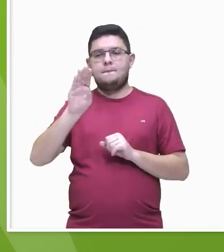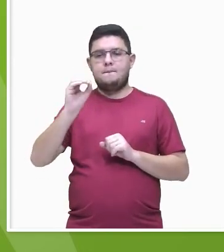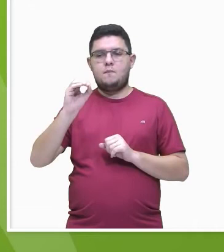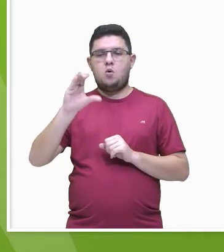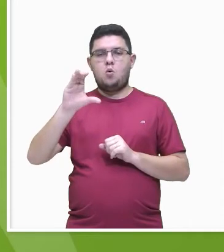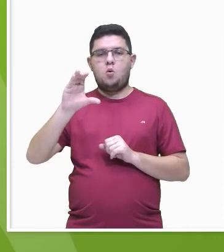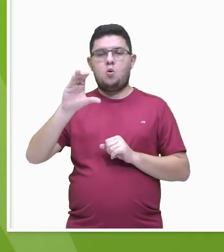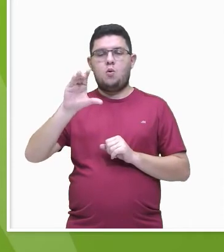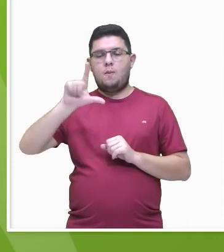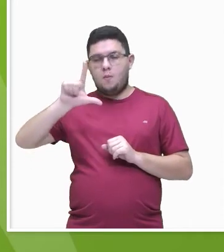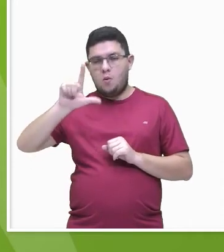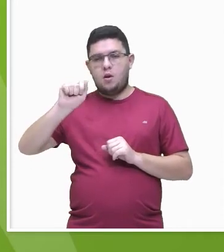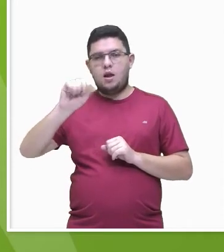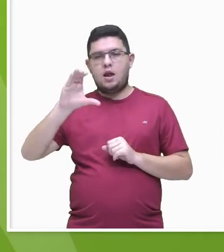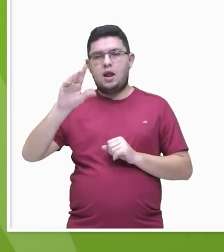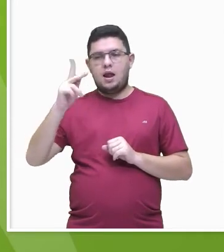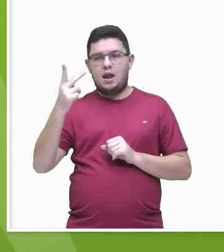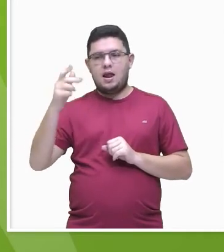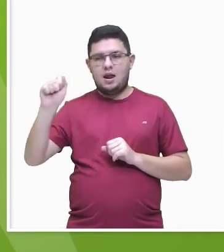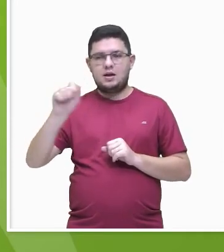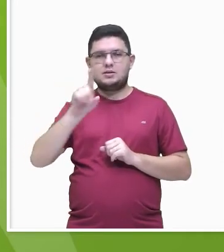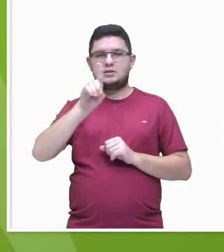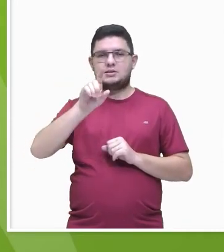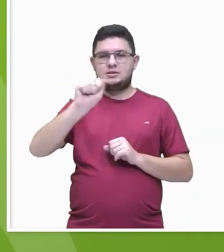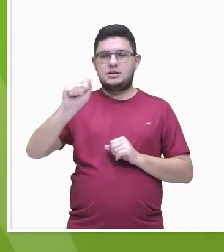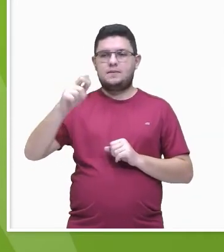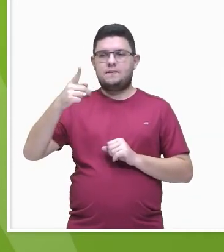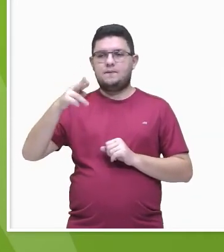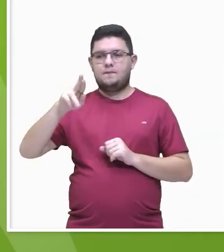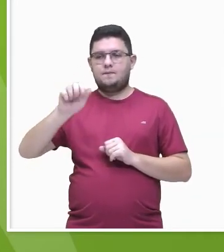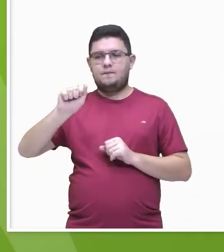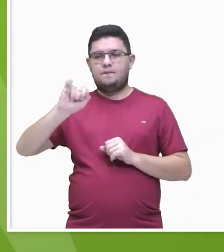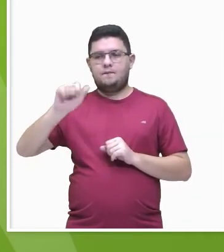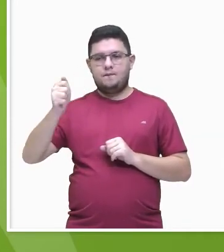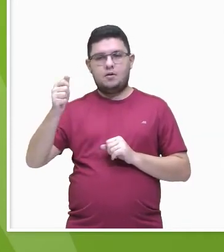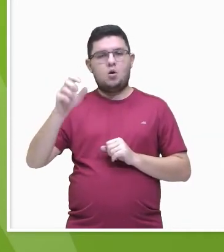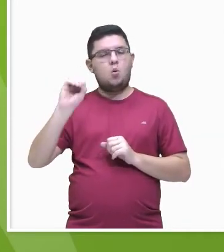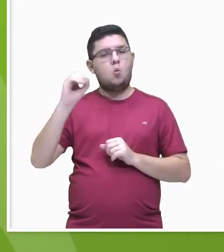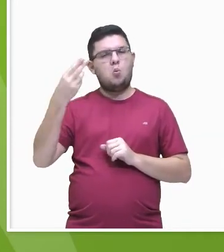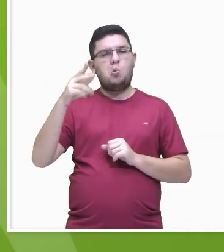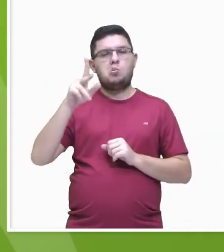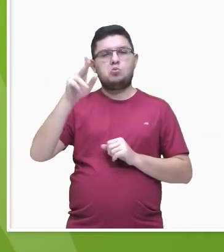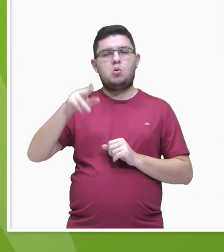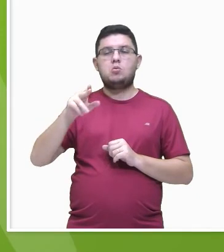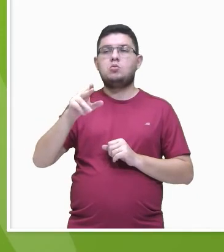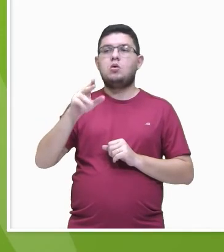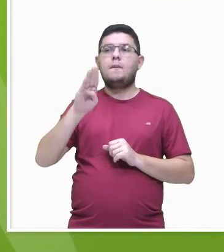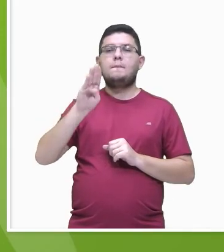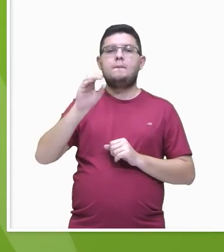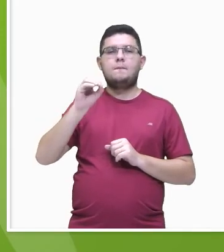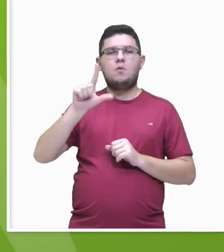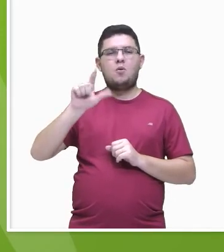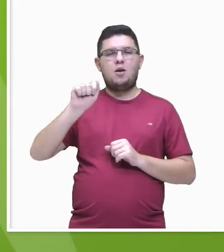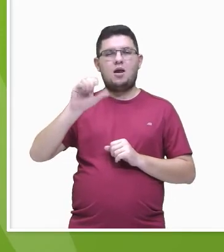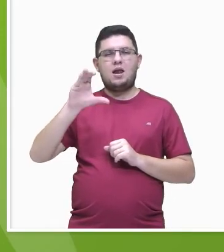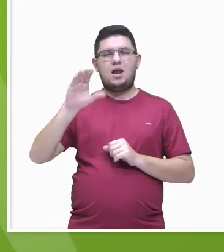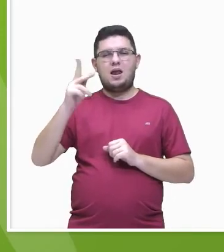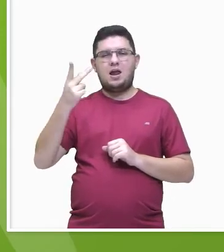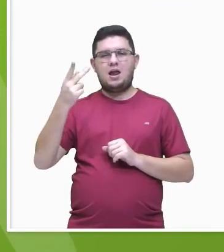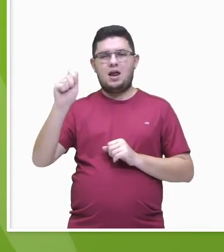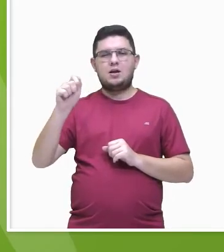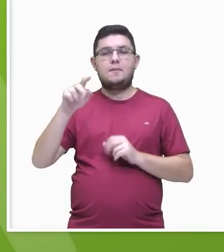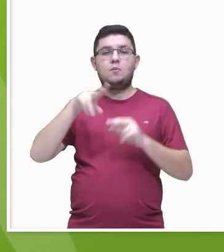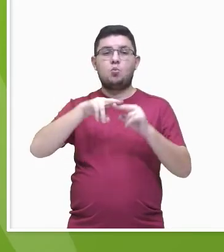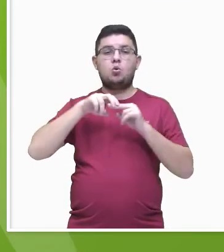por exemplo, ou até mesmo bolacha do mar, né? Que é essa aí que a gente está observando. Parece uma bolacha, né? Ó, redonda,